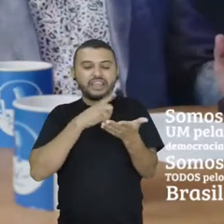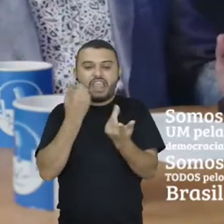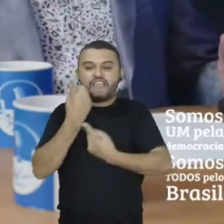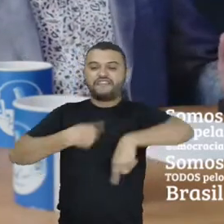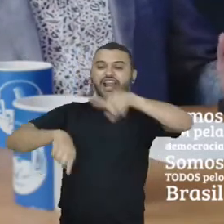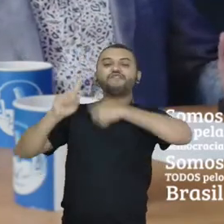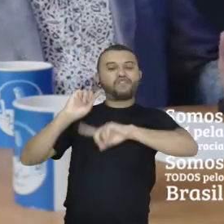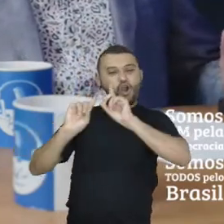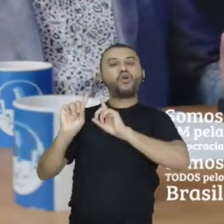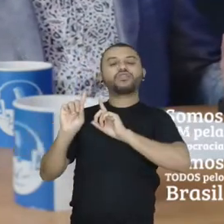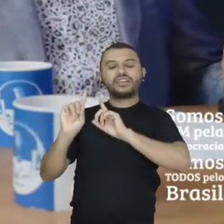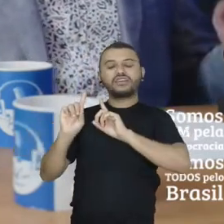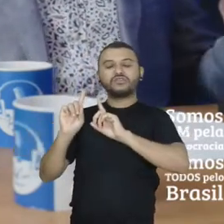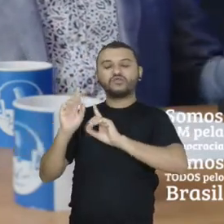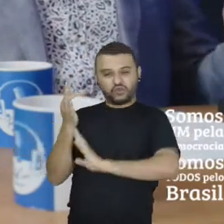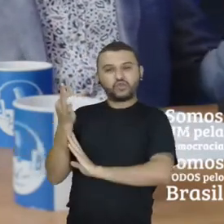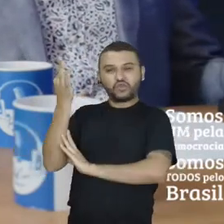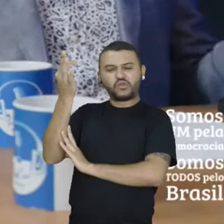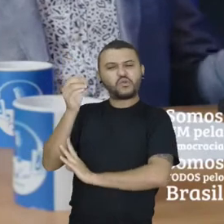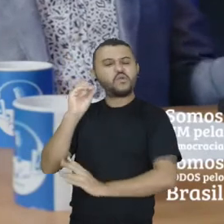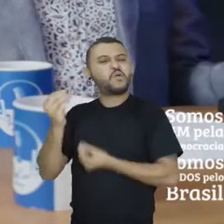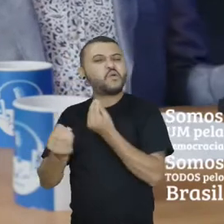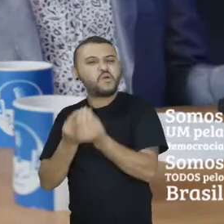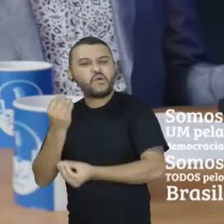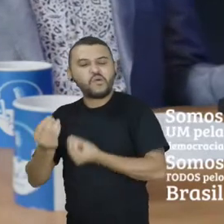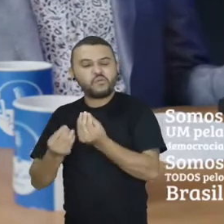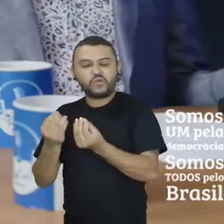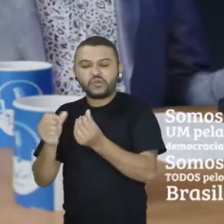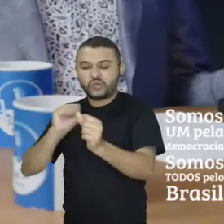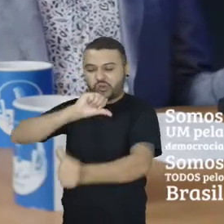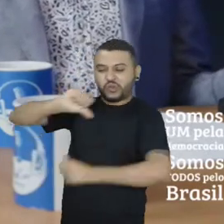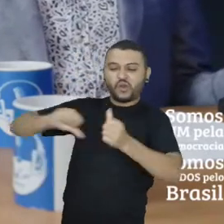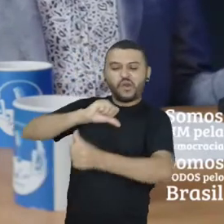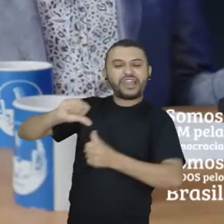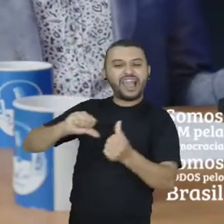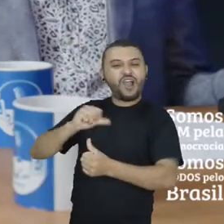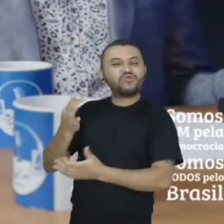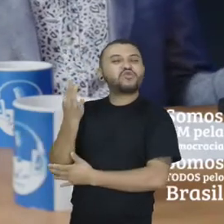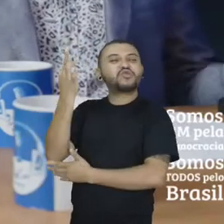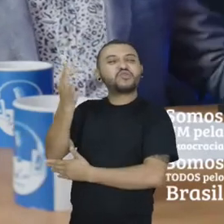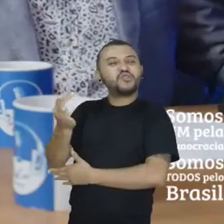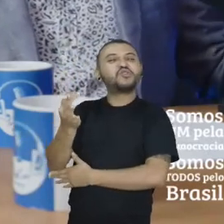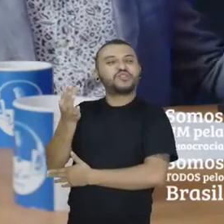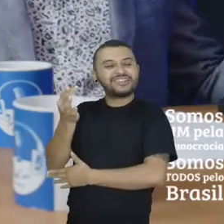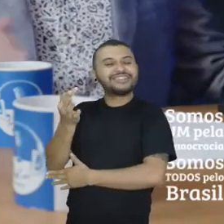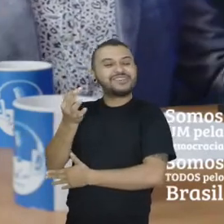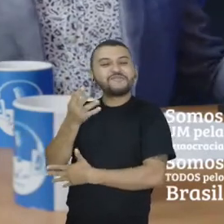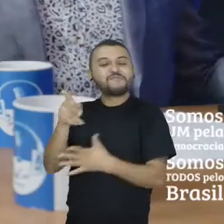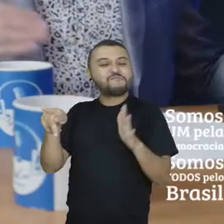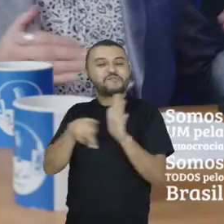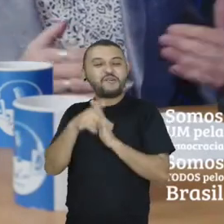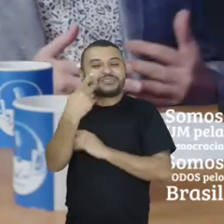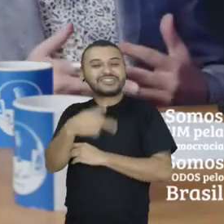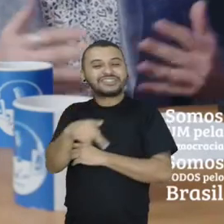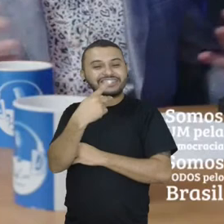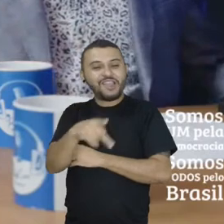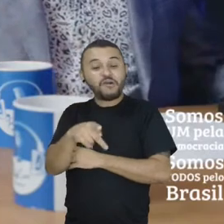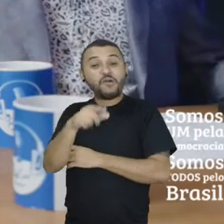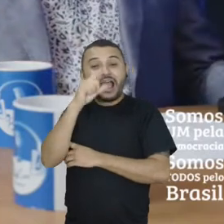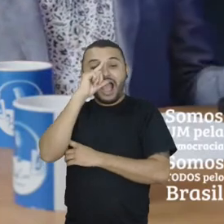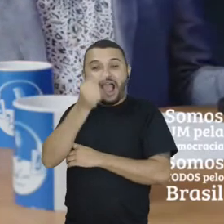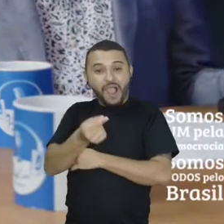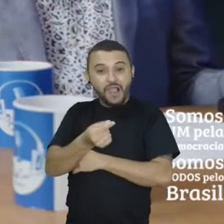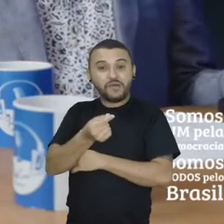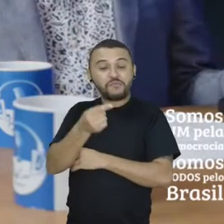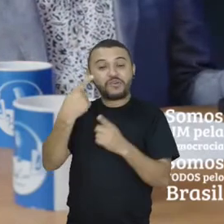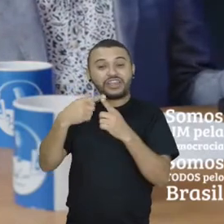reviravolta no destino. Como que foi essa reviravolta de alguém que estava assim,